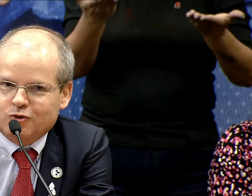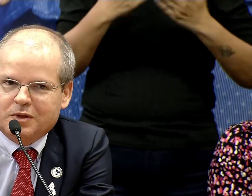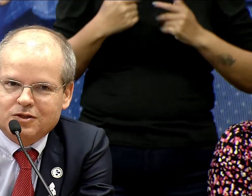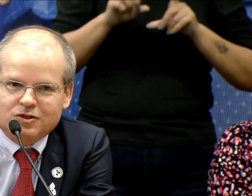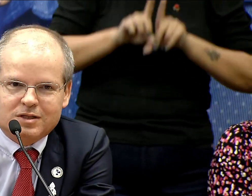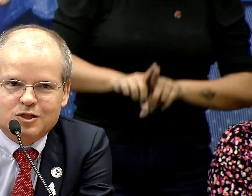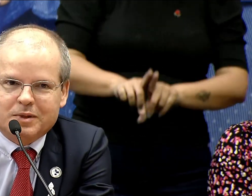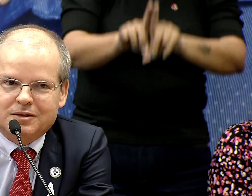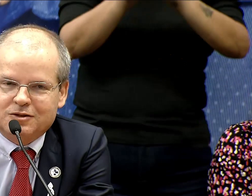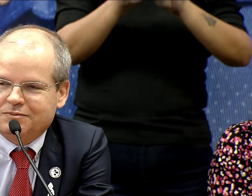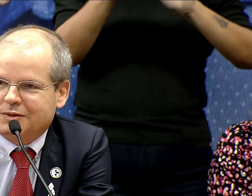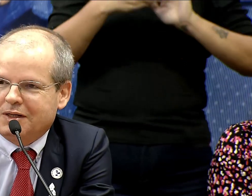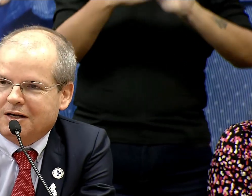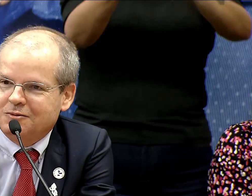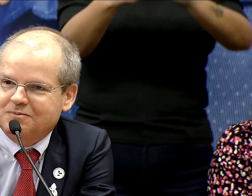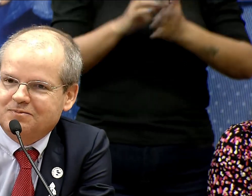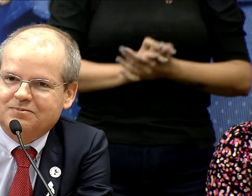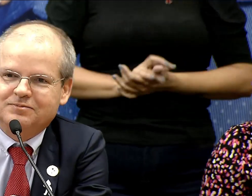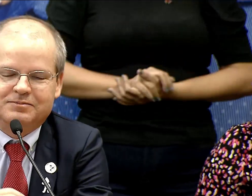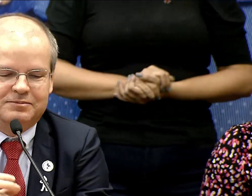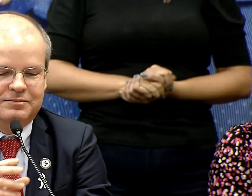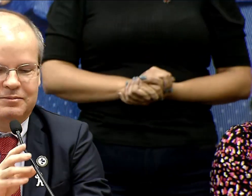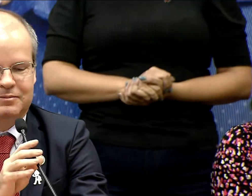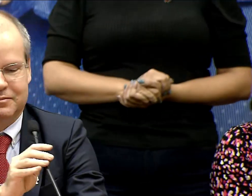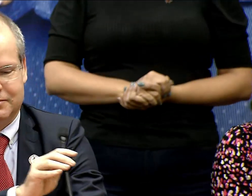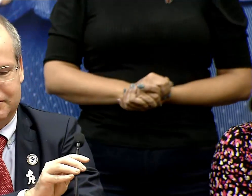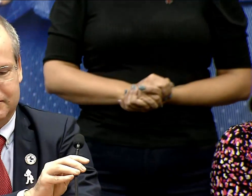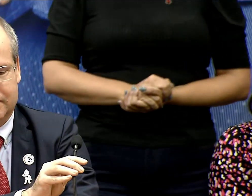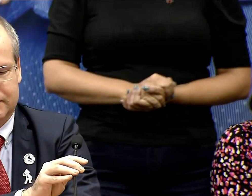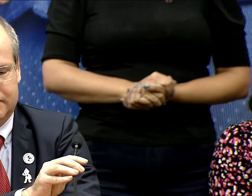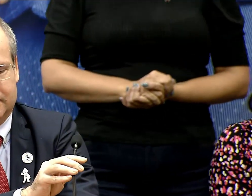caminhar junto para atingir essas metas. Obrigado.